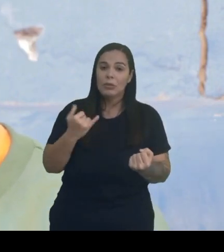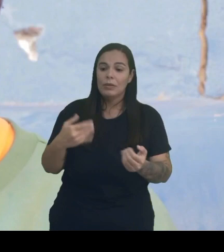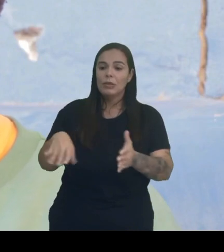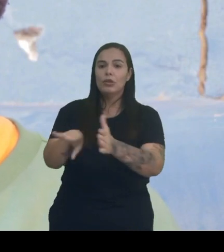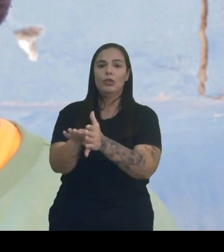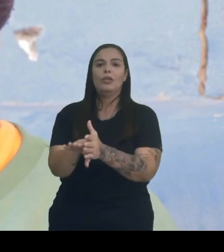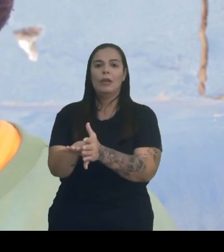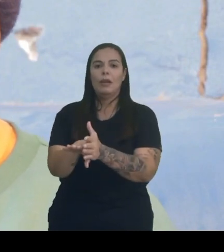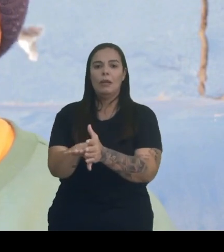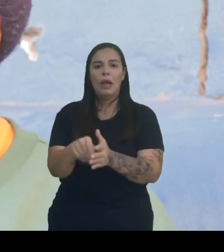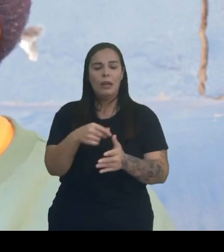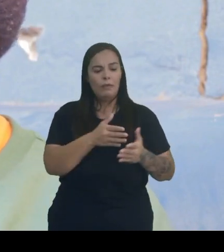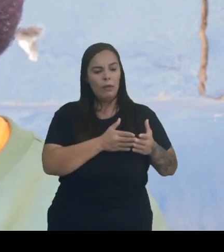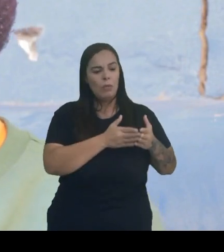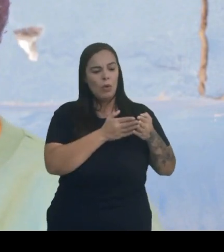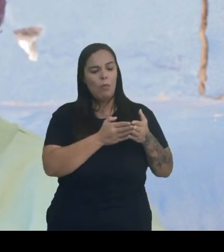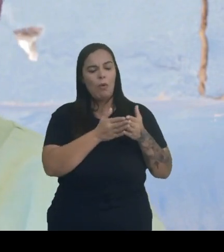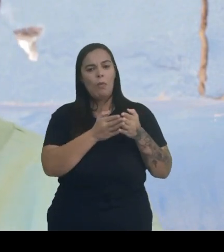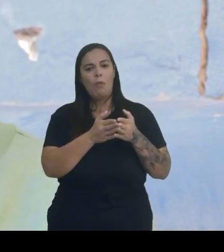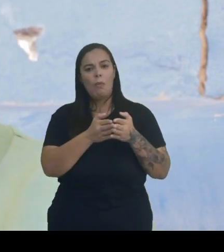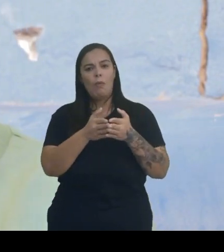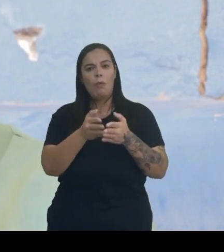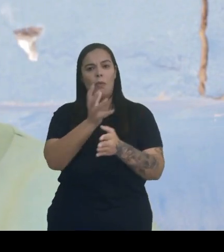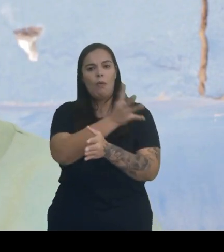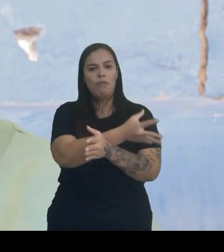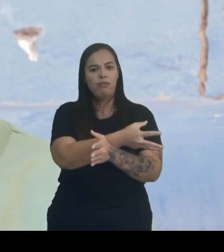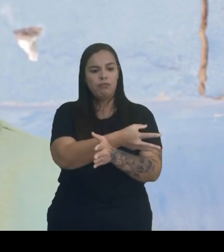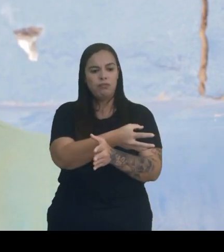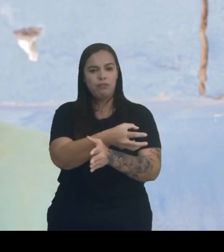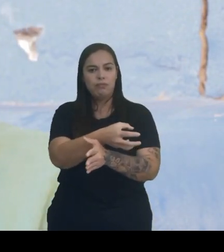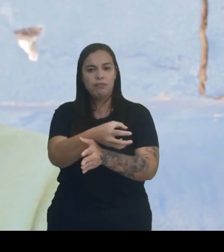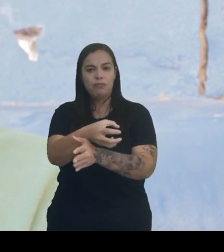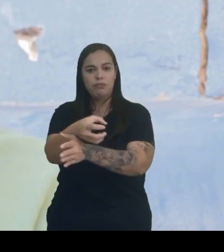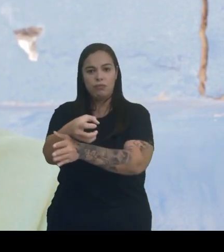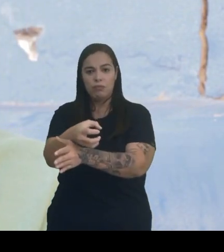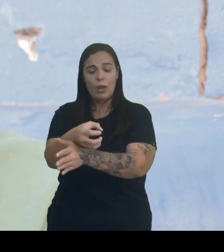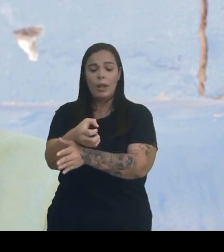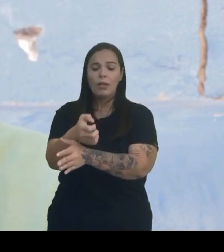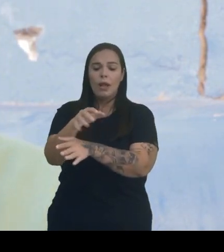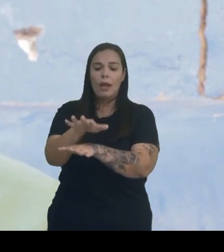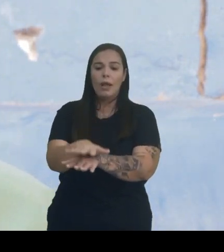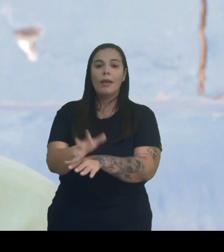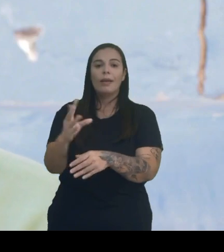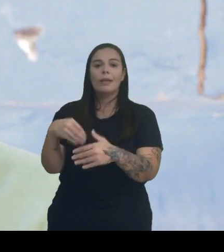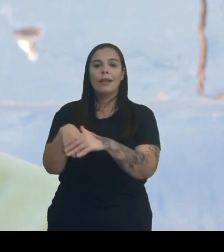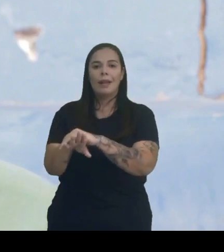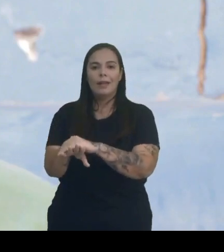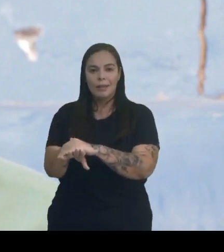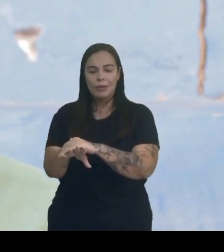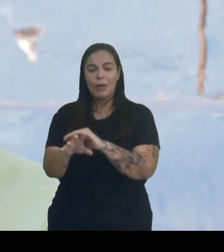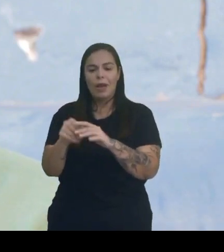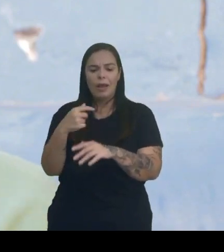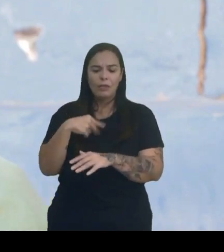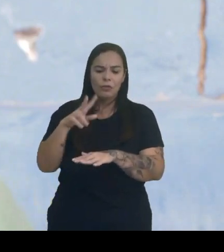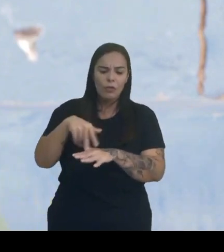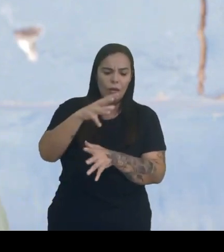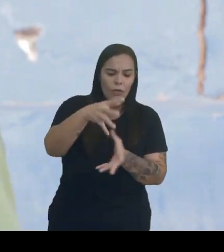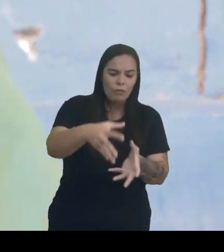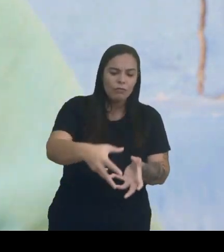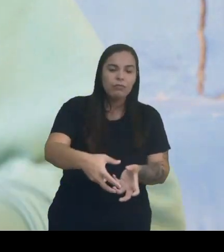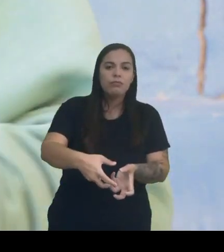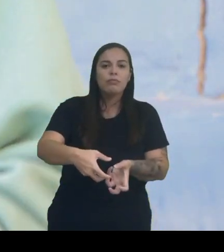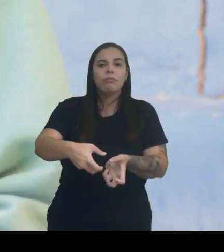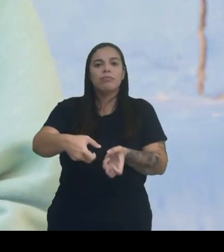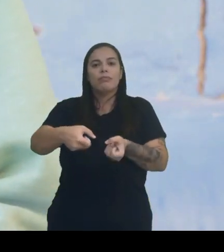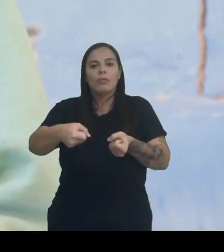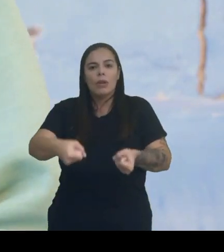acompanhando a rede, vem acompanhando a rede. Quando a rede chega num lugar, aí ele entra para dentro daquele saco. Aí a gente levanta agora. Aí levanta o chumbo,